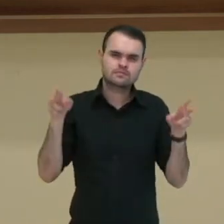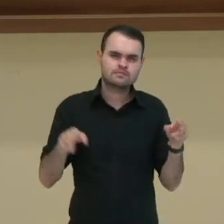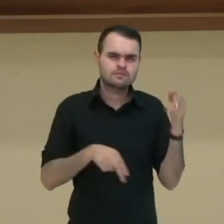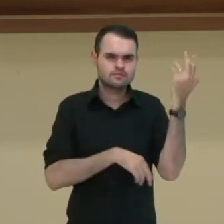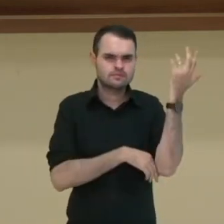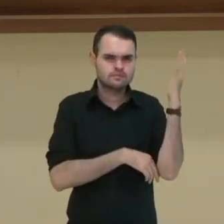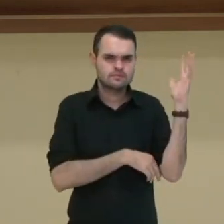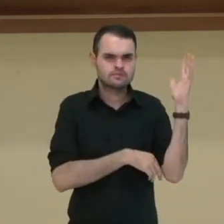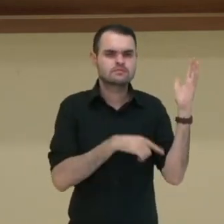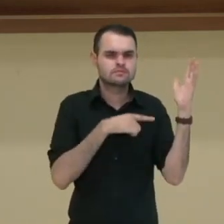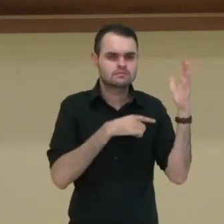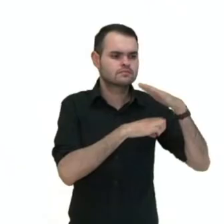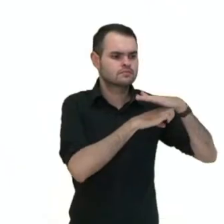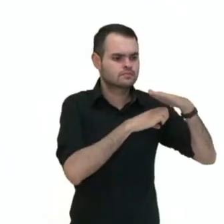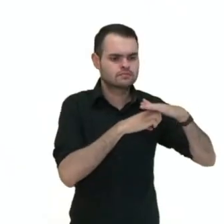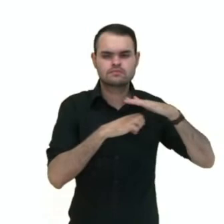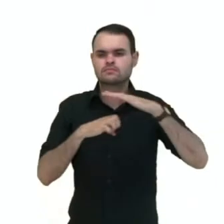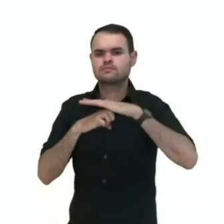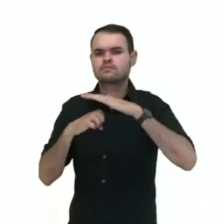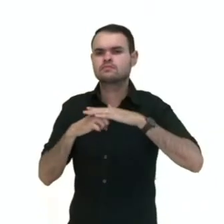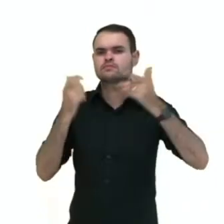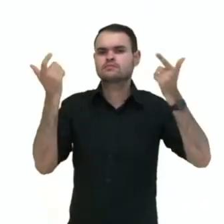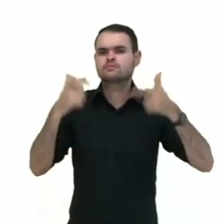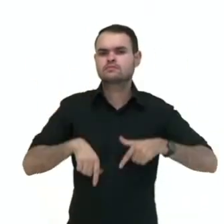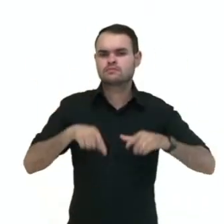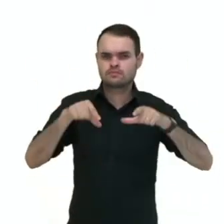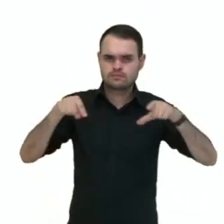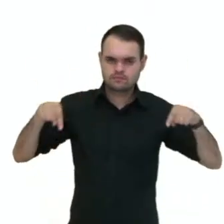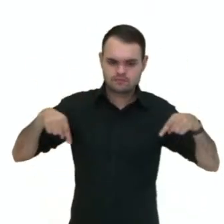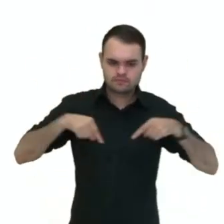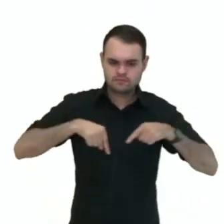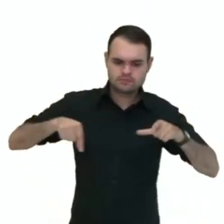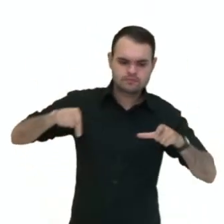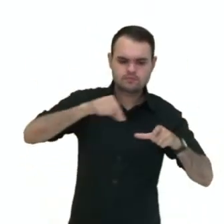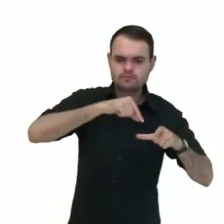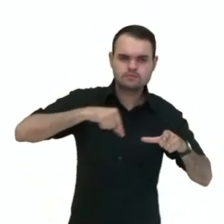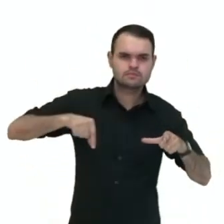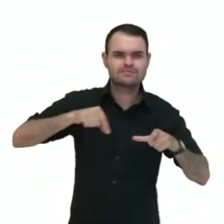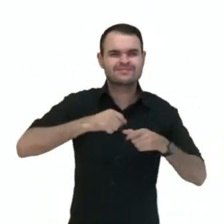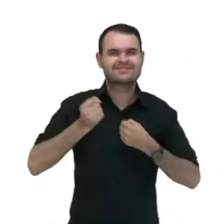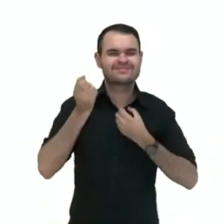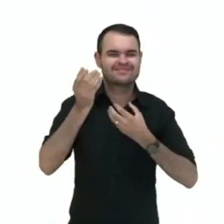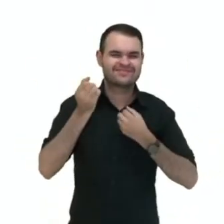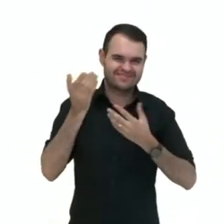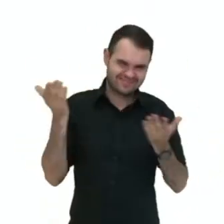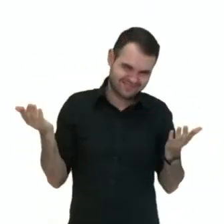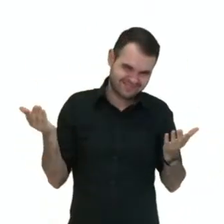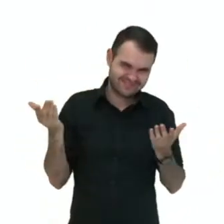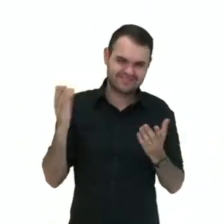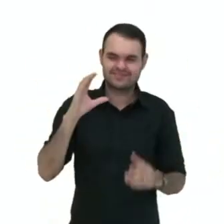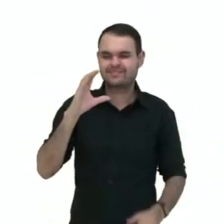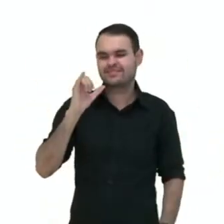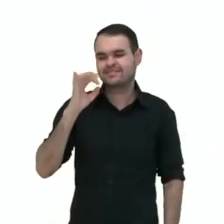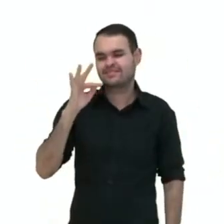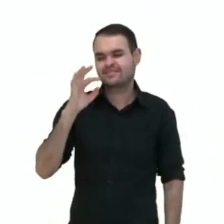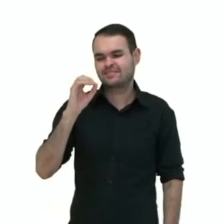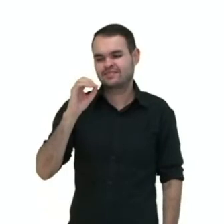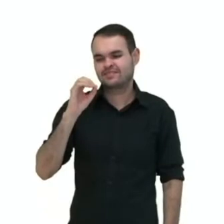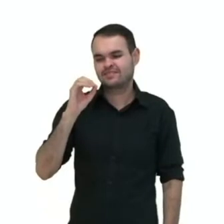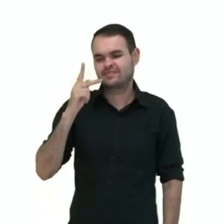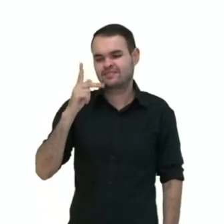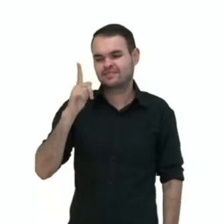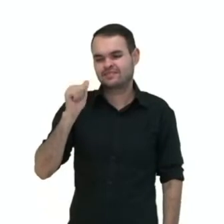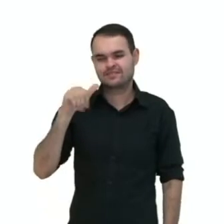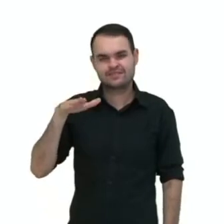tem as suas estruturas onde? Onde mesmo que estão as organelas citoplasmáticas? Eu contei, não acredito. No citoplasma,